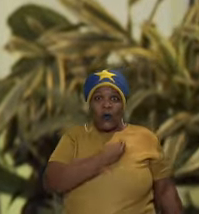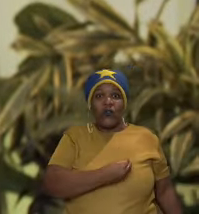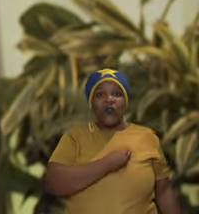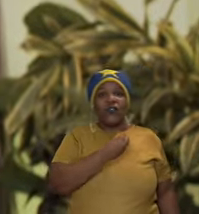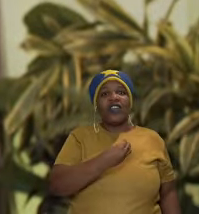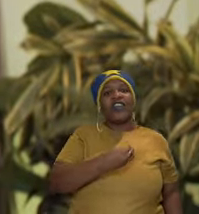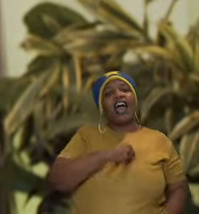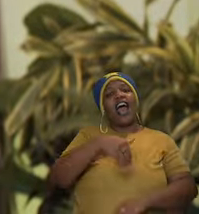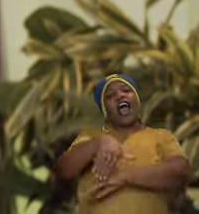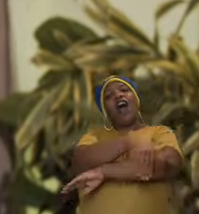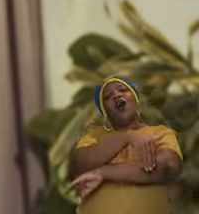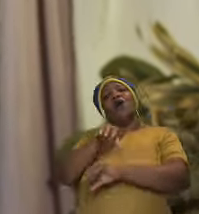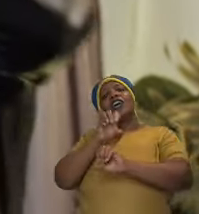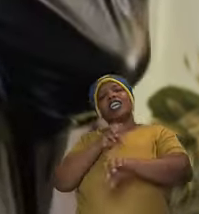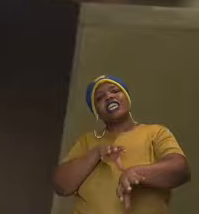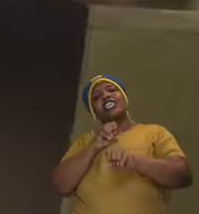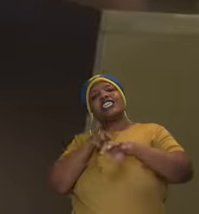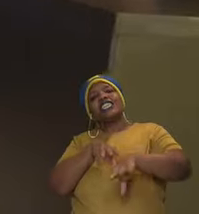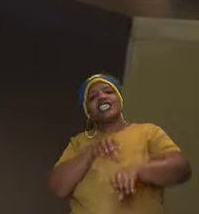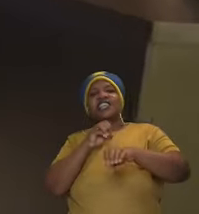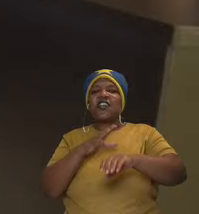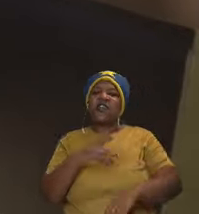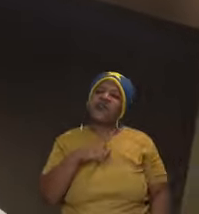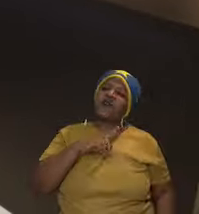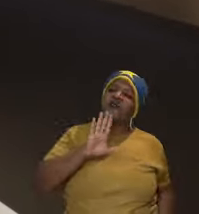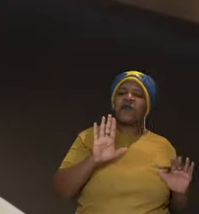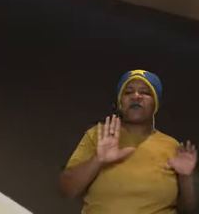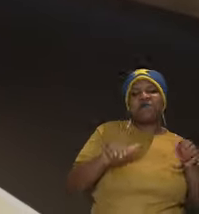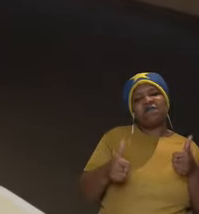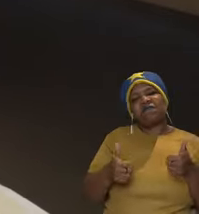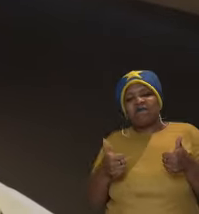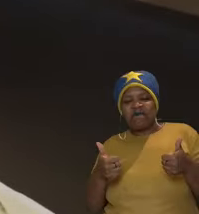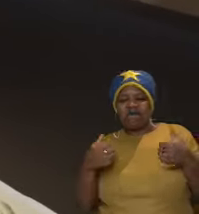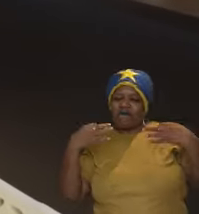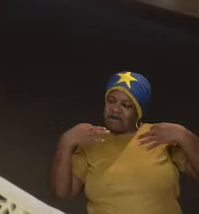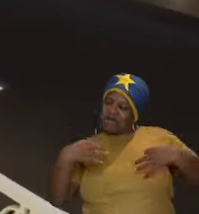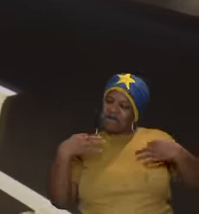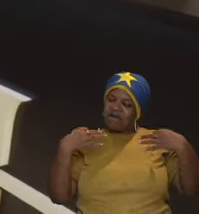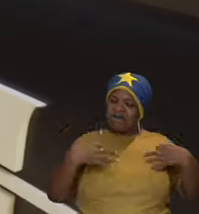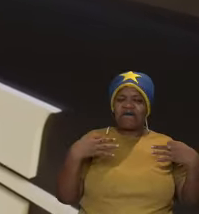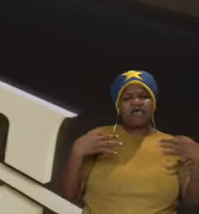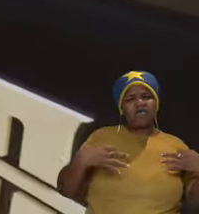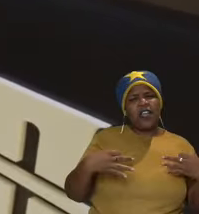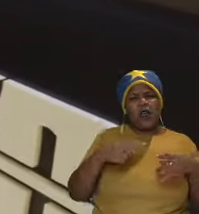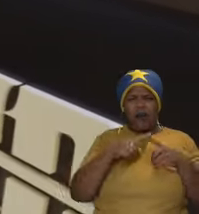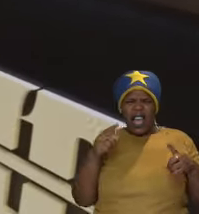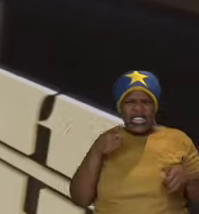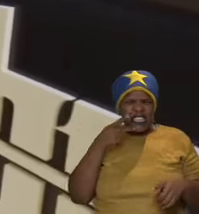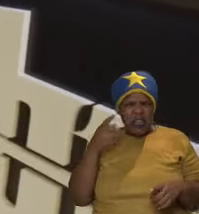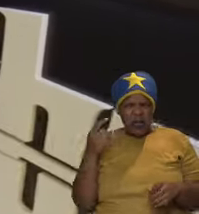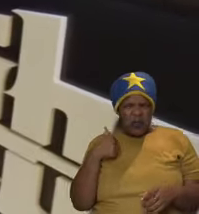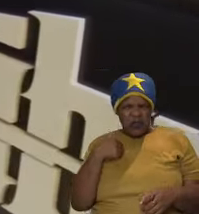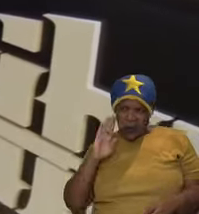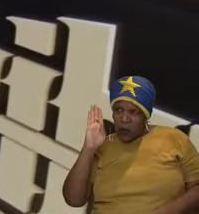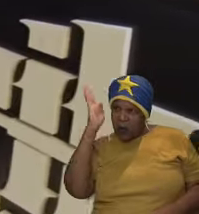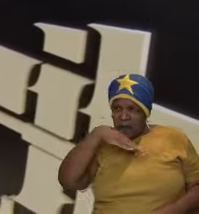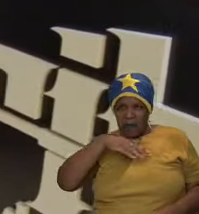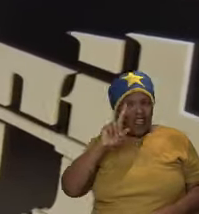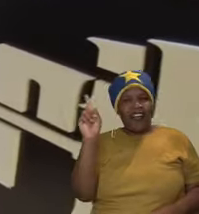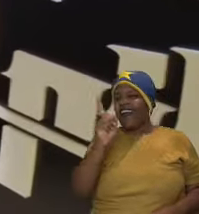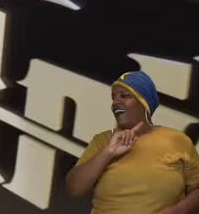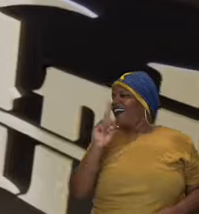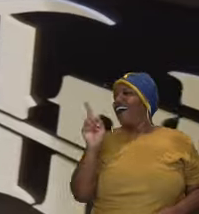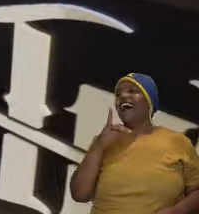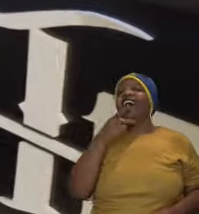te ensina. Eu tô bem, de vilão. Acredito num cântico que o louco romântico